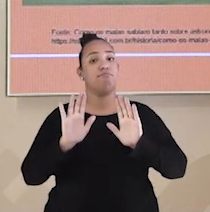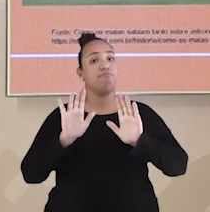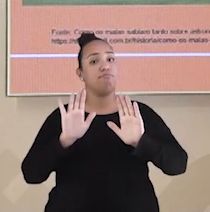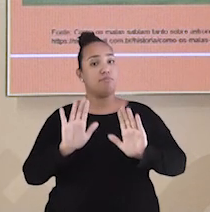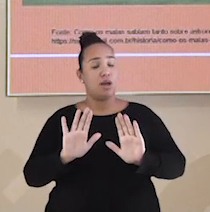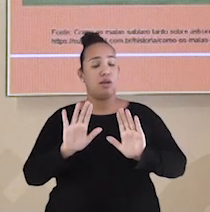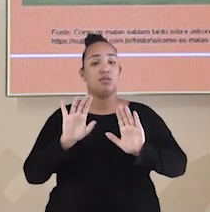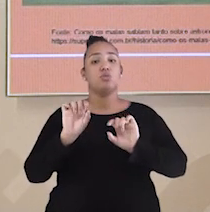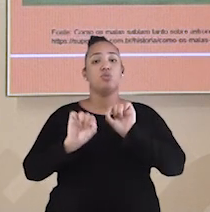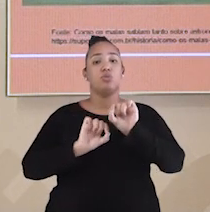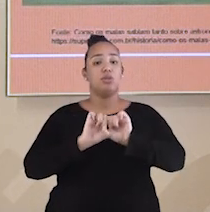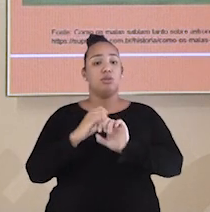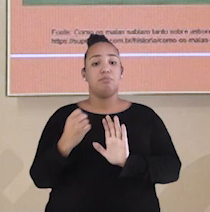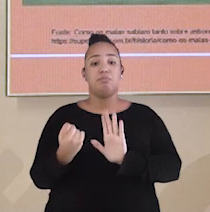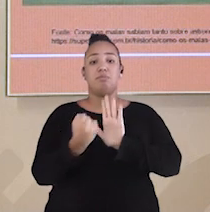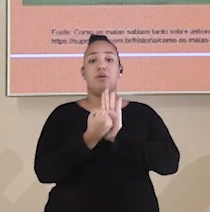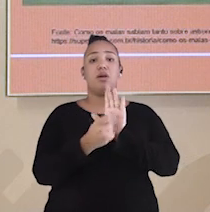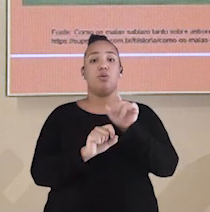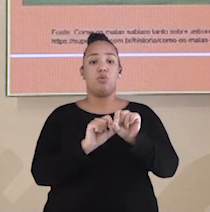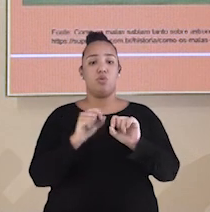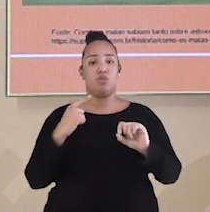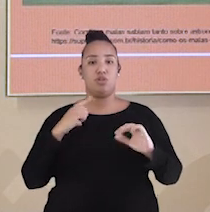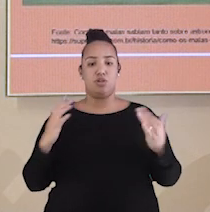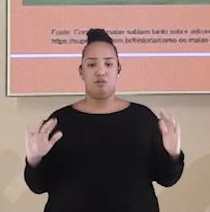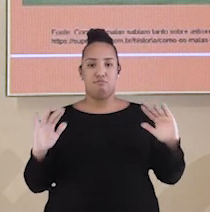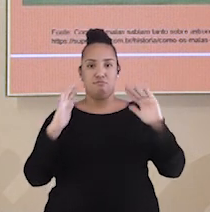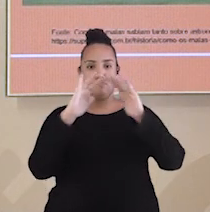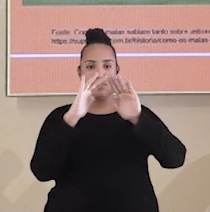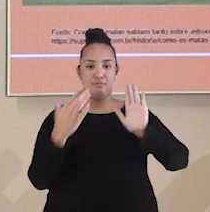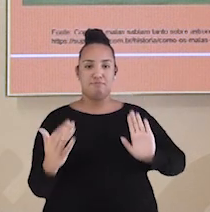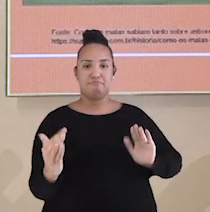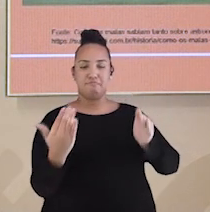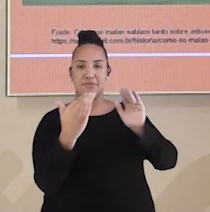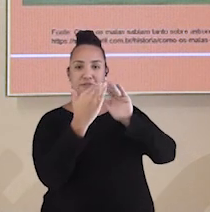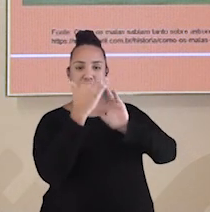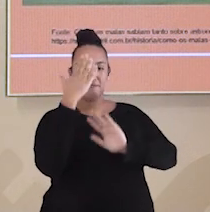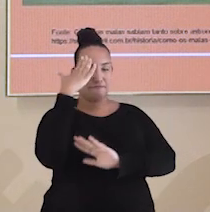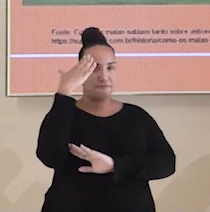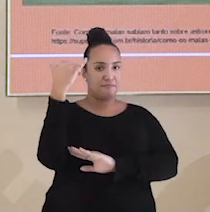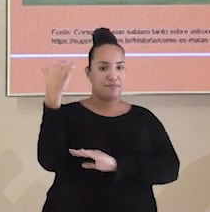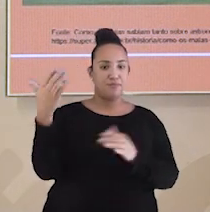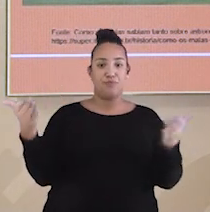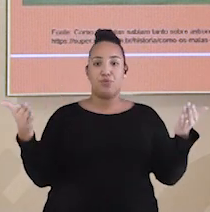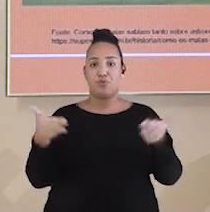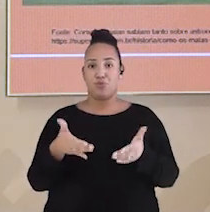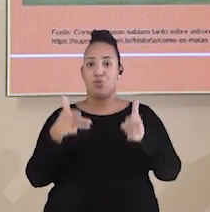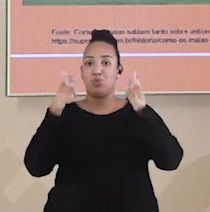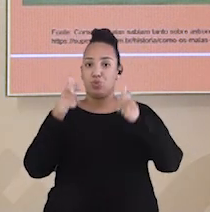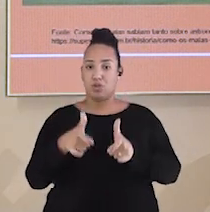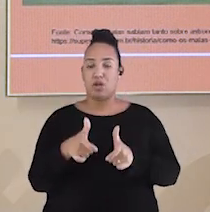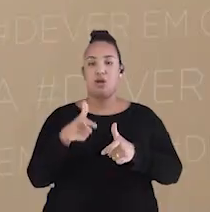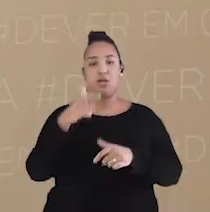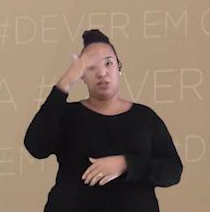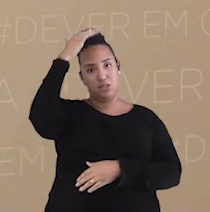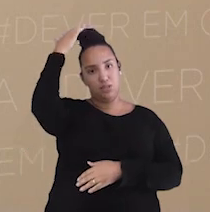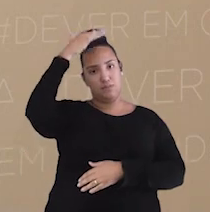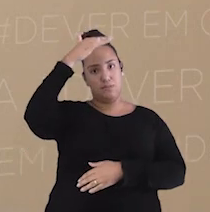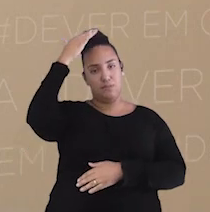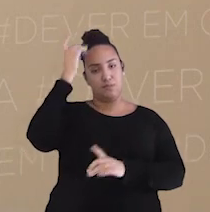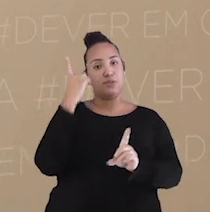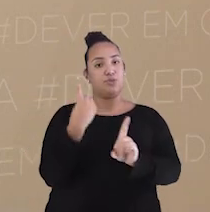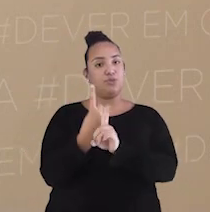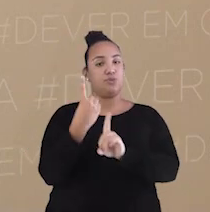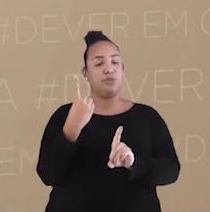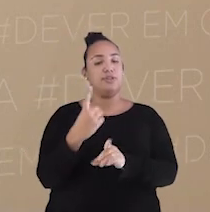de recordação as clássicas pirâmides maias, que hoje ficam localizadas na cidade do México. Um